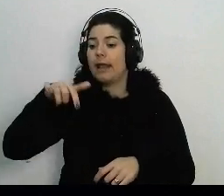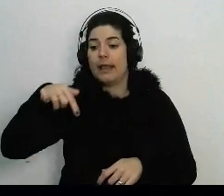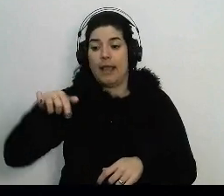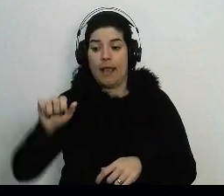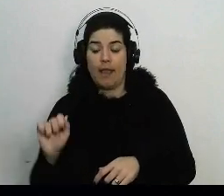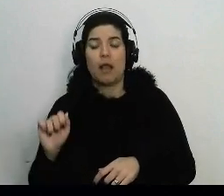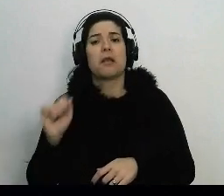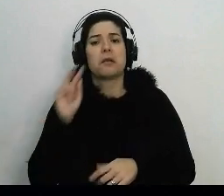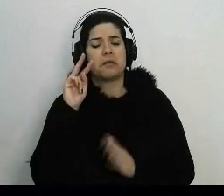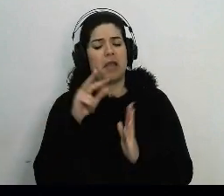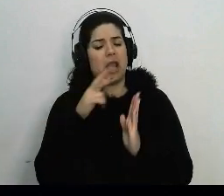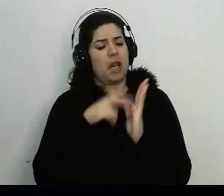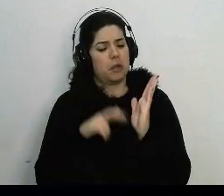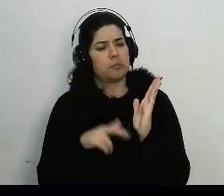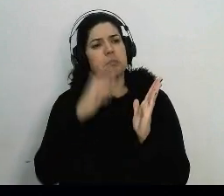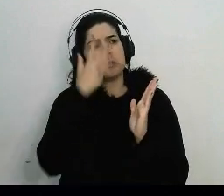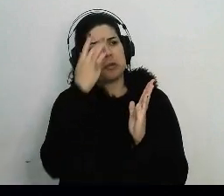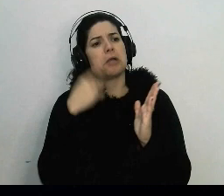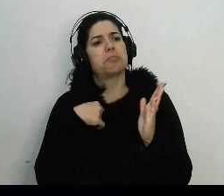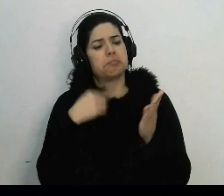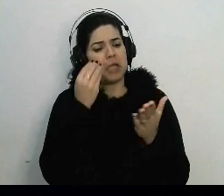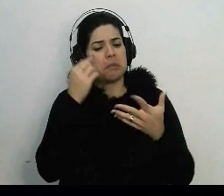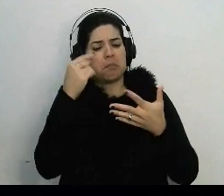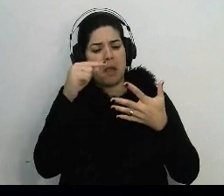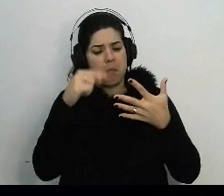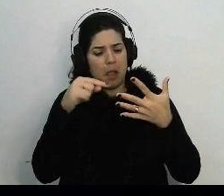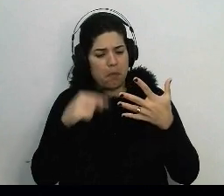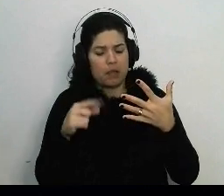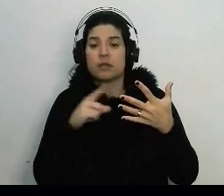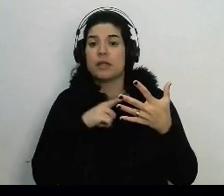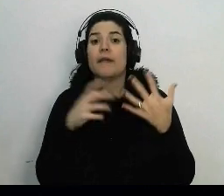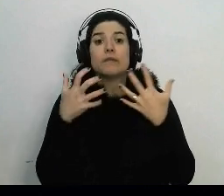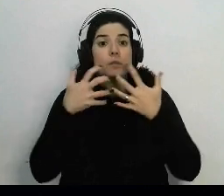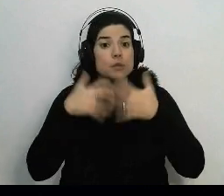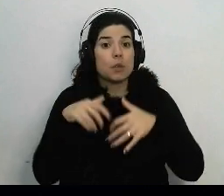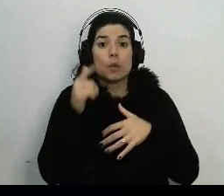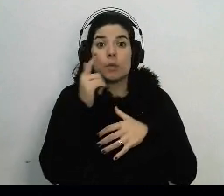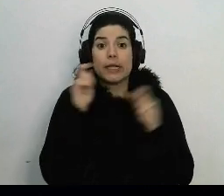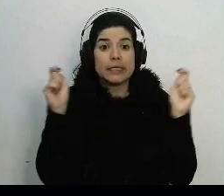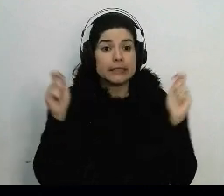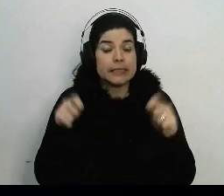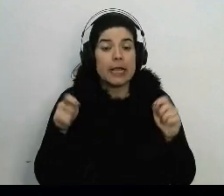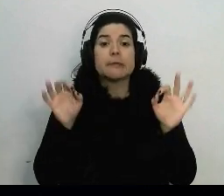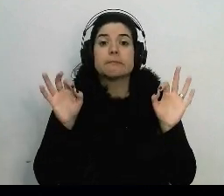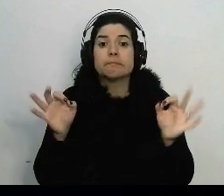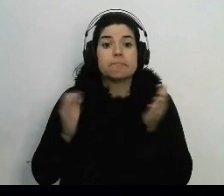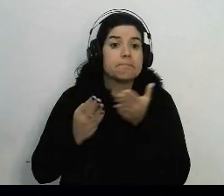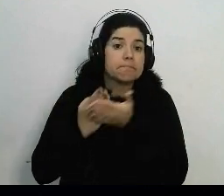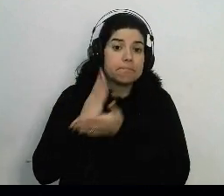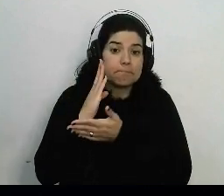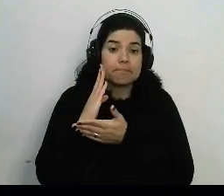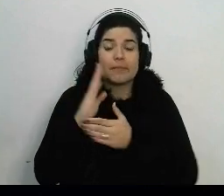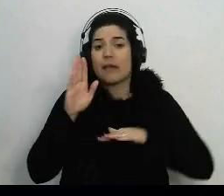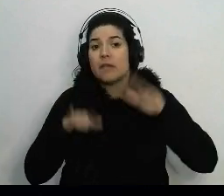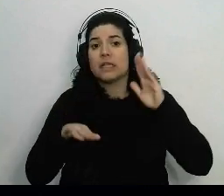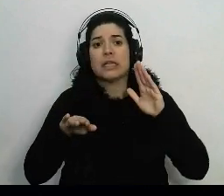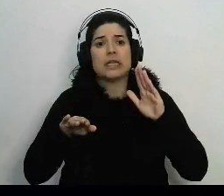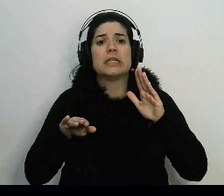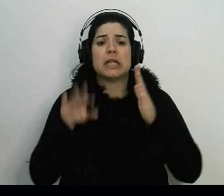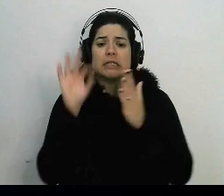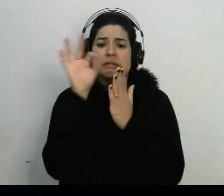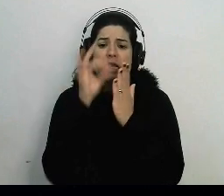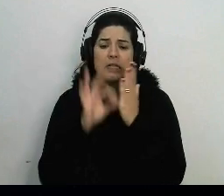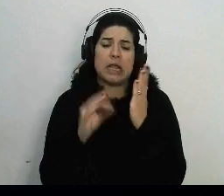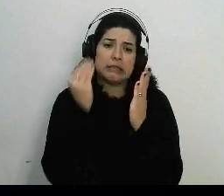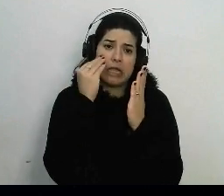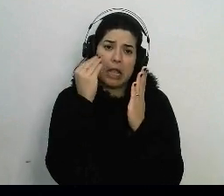já está testando isso, e essas funcionalidades estão sendo validadas. Então, talvez eu nem precise escrever tantos testes aqui do meu lado.